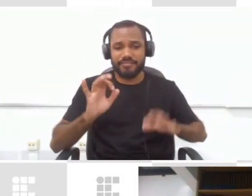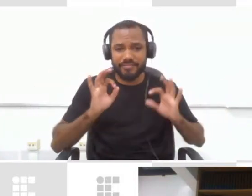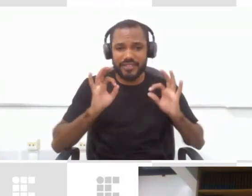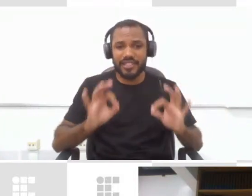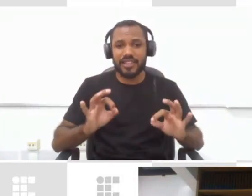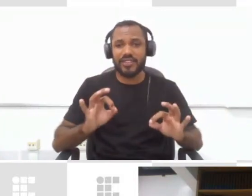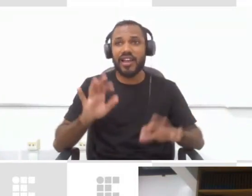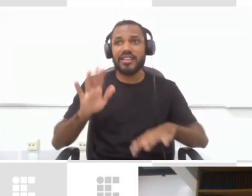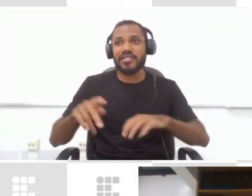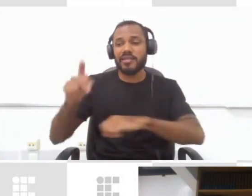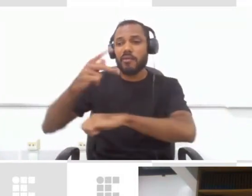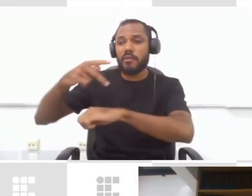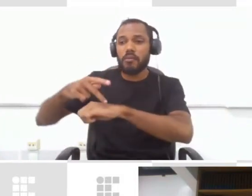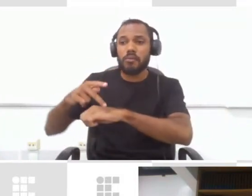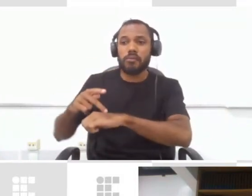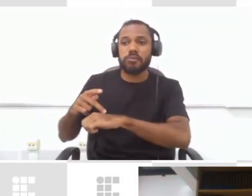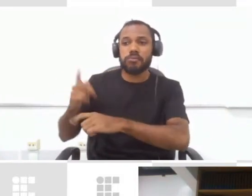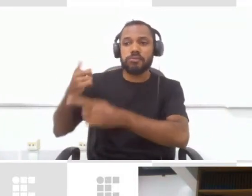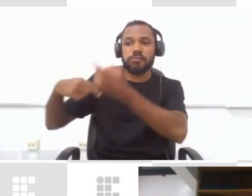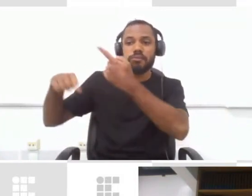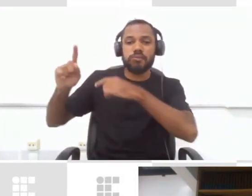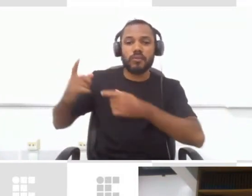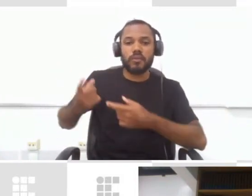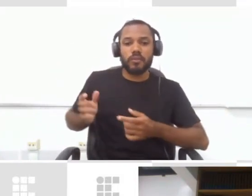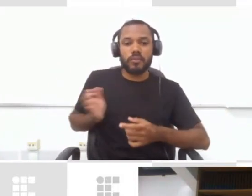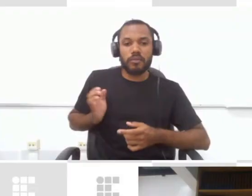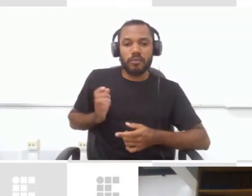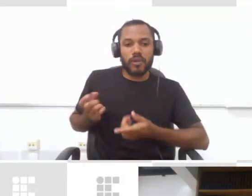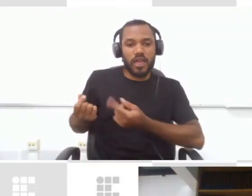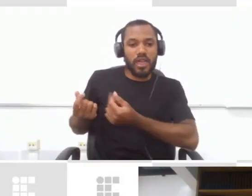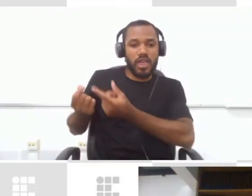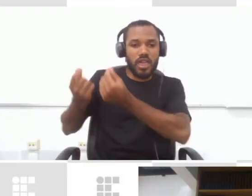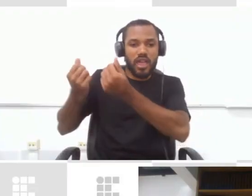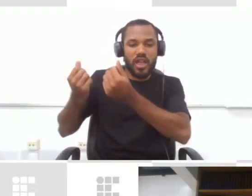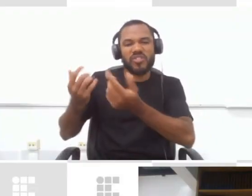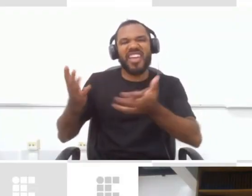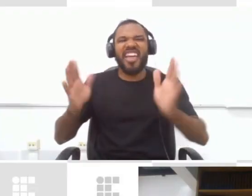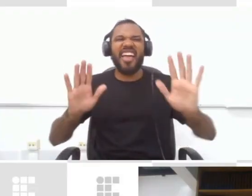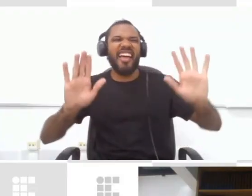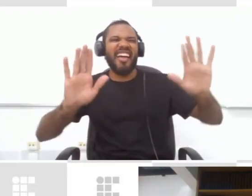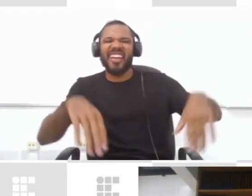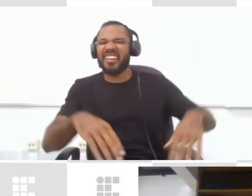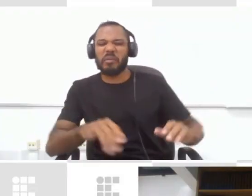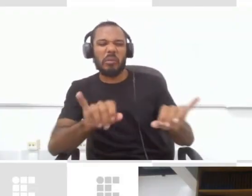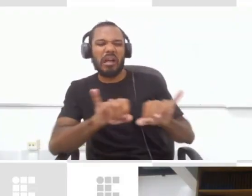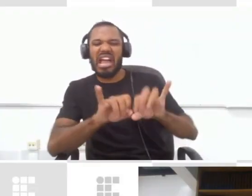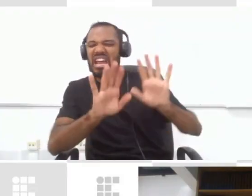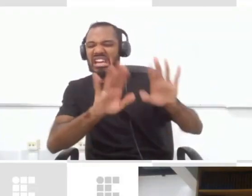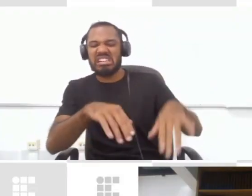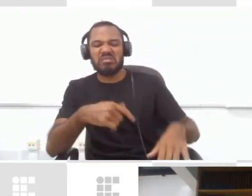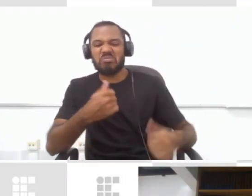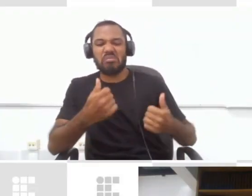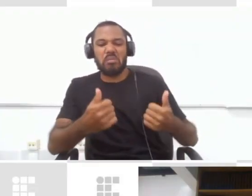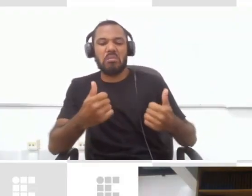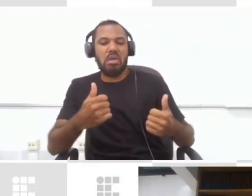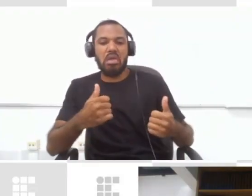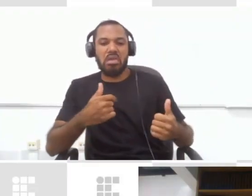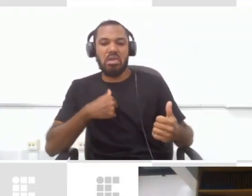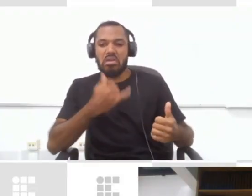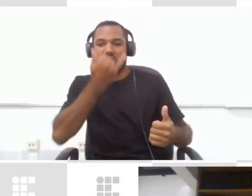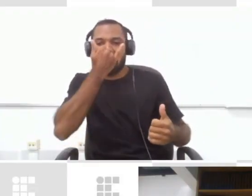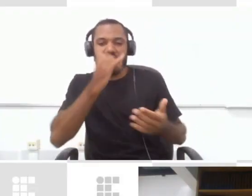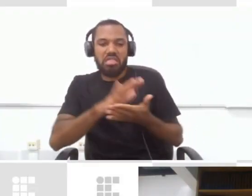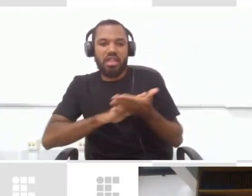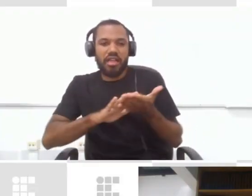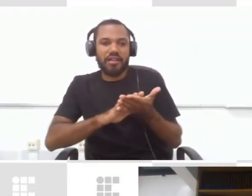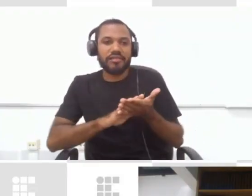iludidos com a ideia de que, porque eles têm dinheiro, eles vão ser capazes de alguma maneira, se preservar ou ser menos atingidos